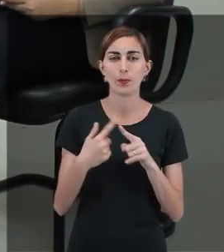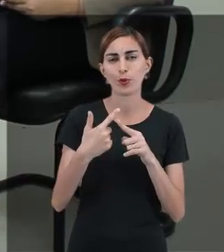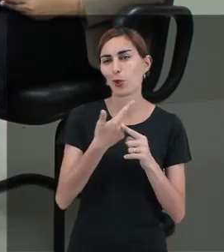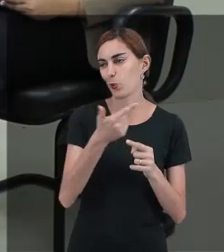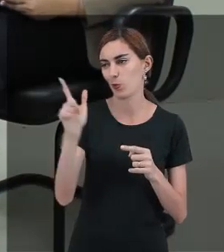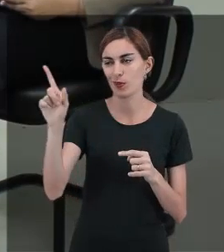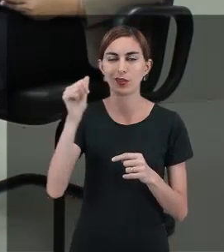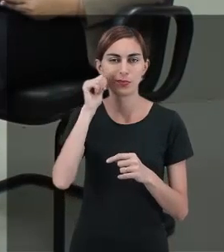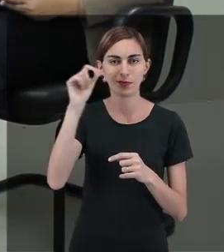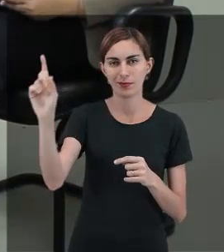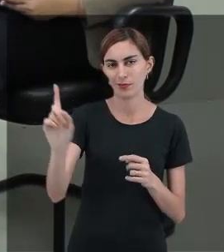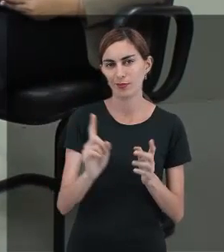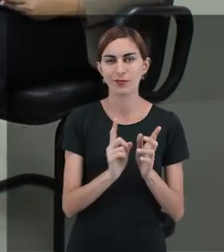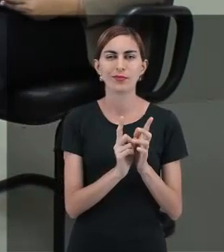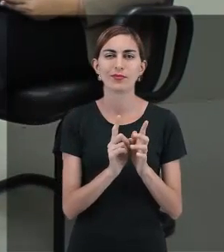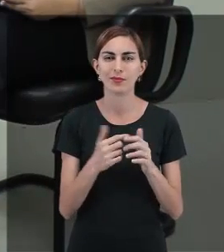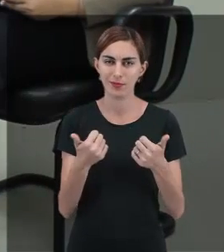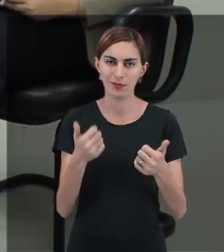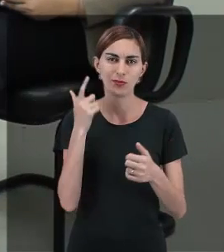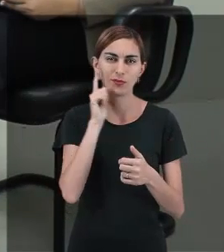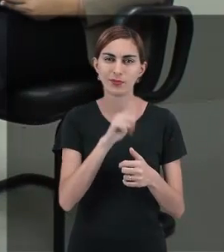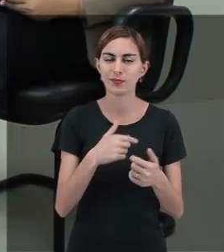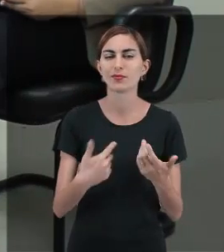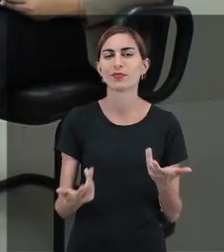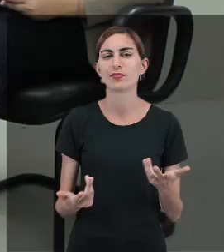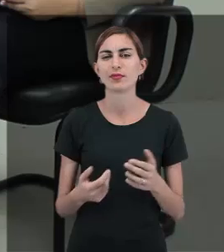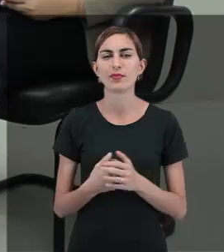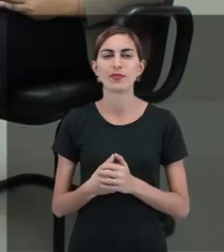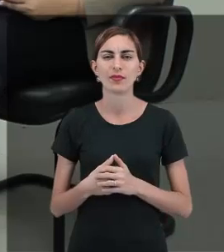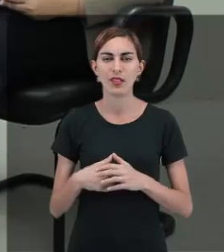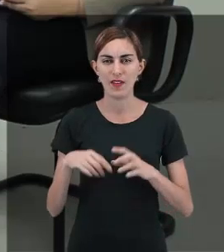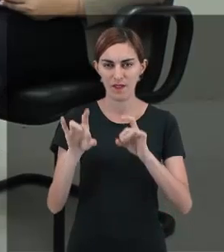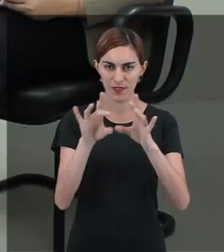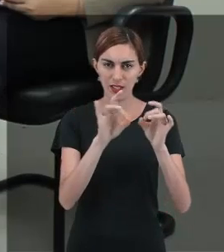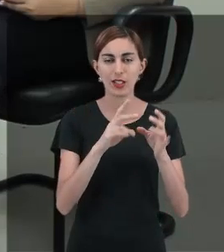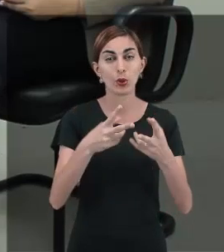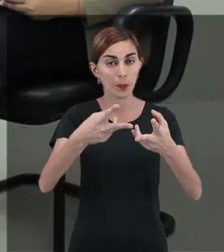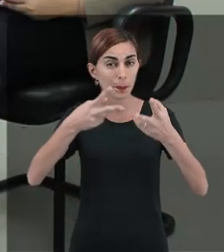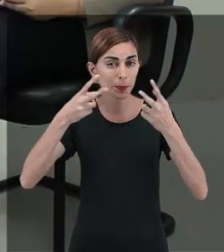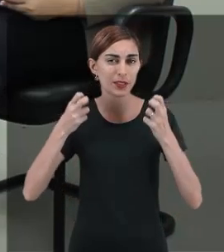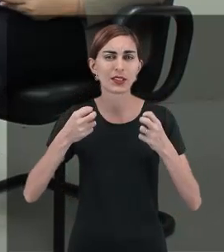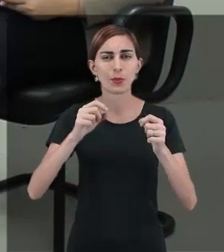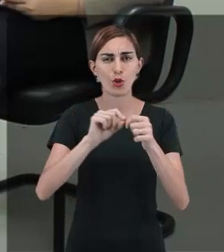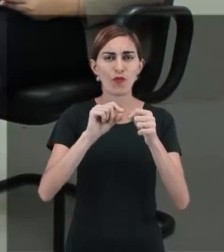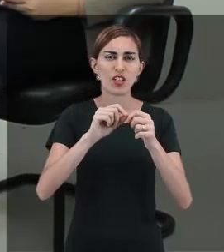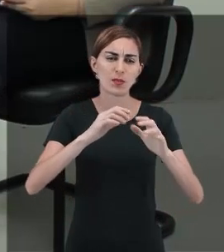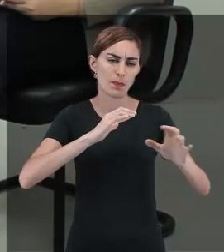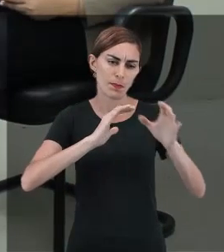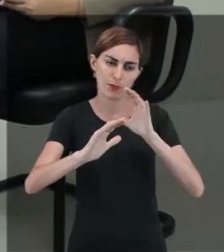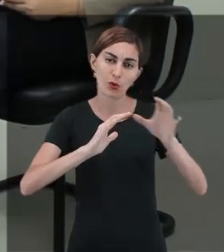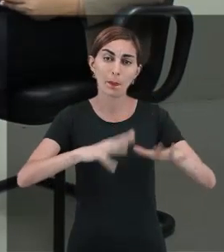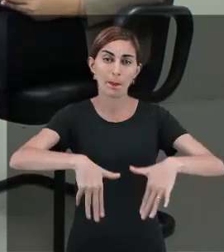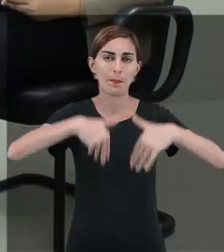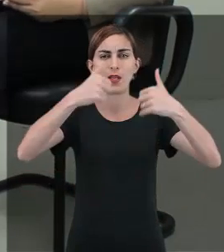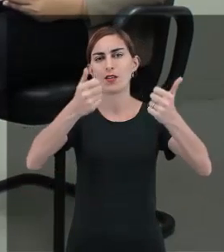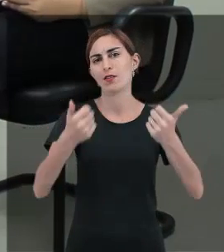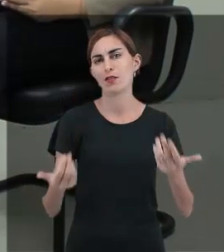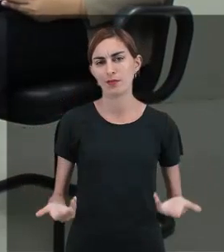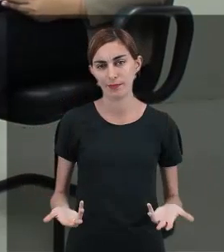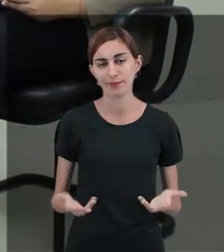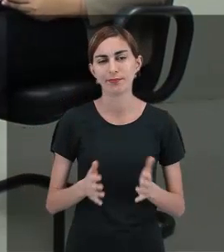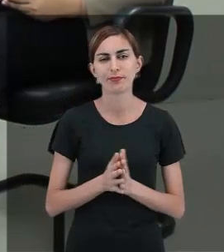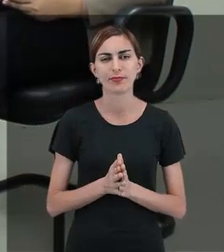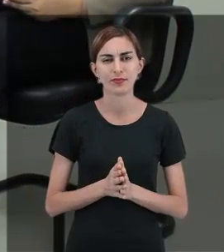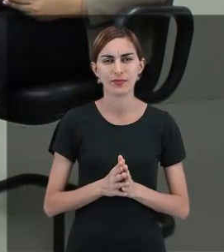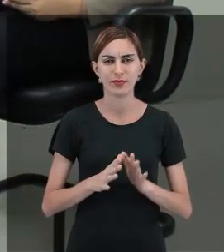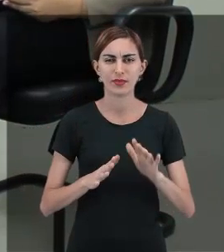casa. Então, no processo de compra, a comunicação foi fundamental. A vendedora percebeu isso e fez a melhor comunicação com ela e não comigo. Mas assim,